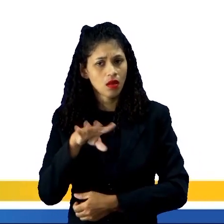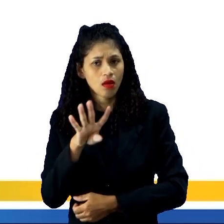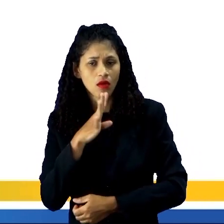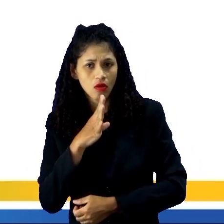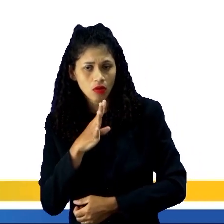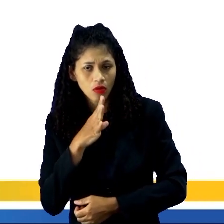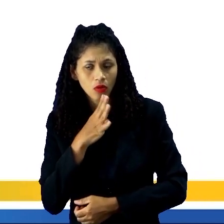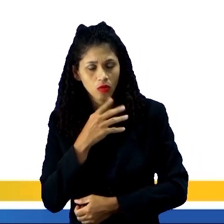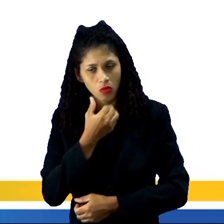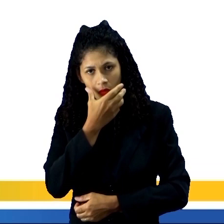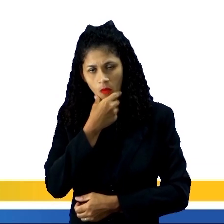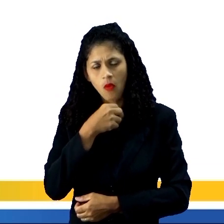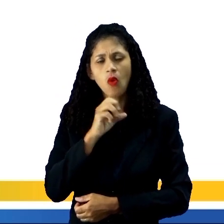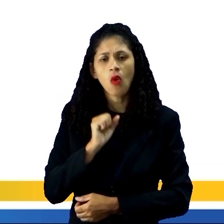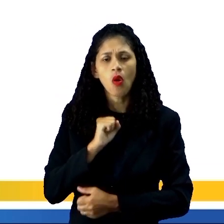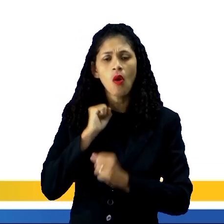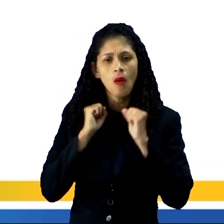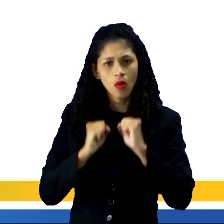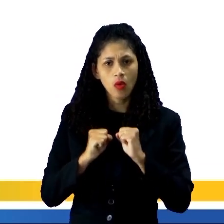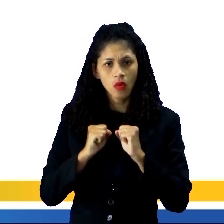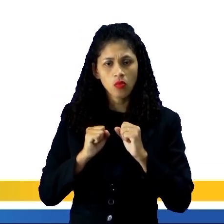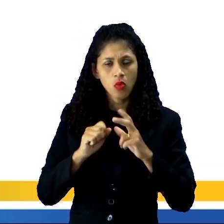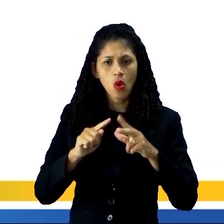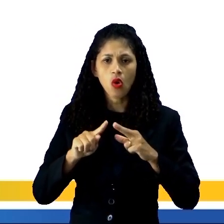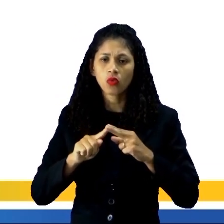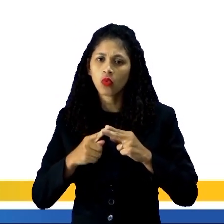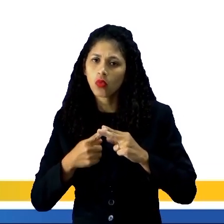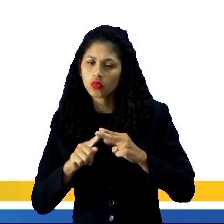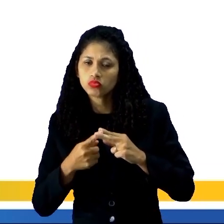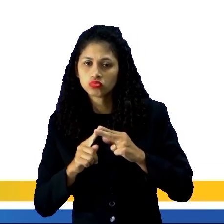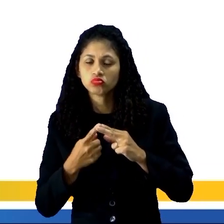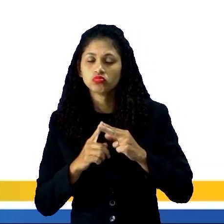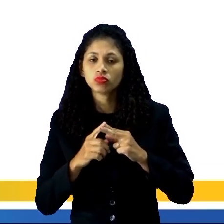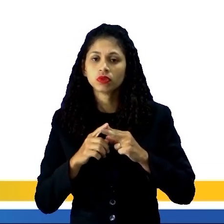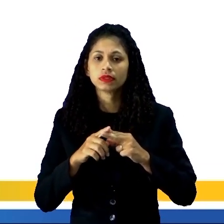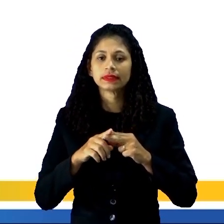homem que pode consertar máquinas de lavar.